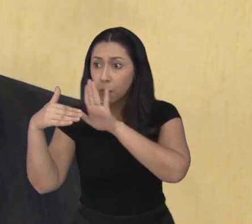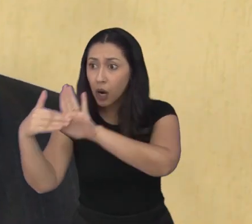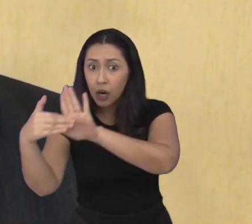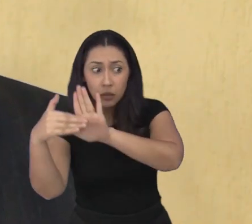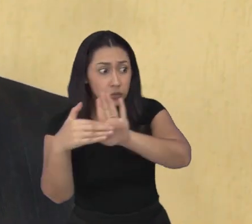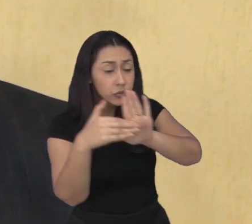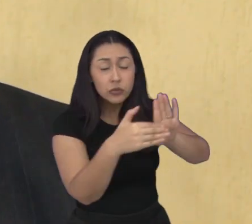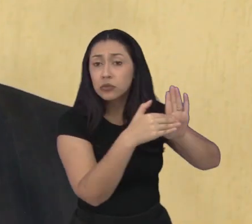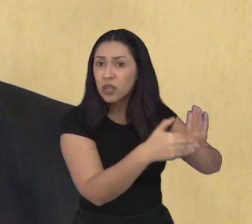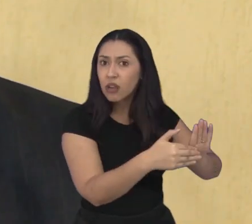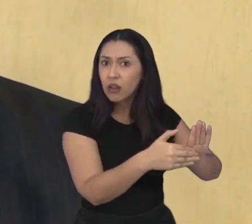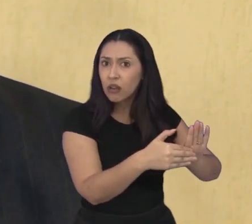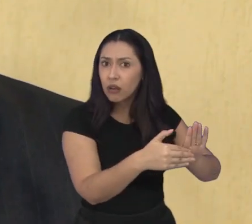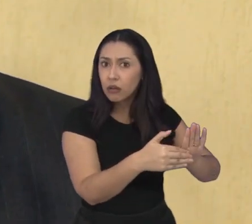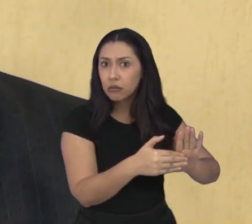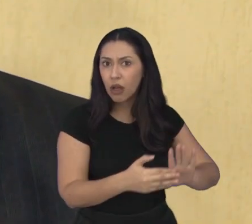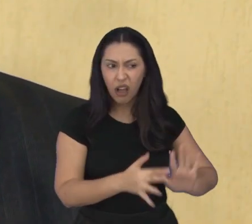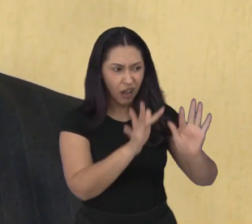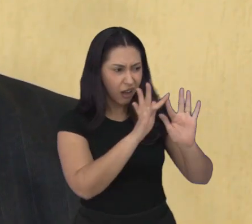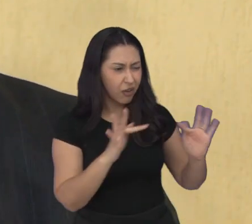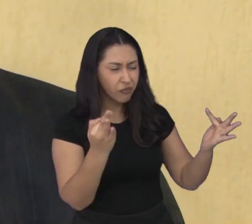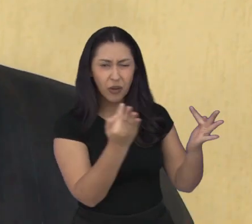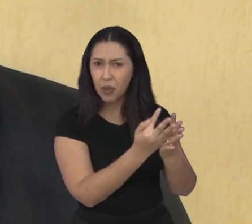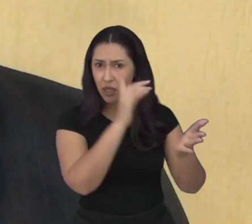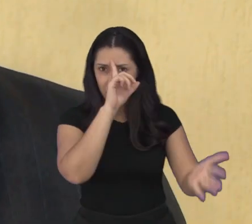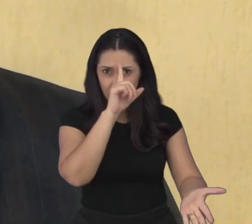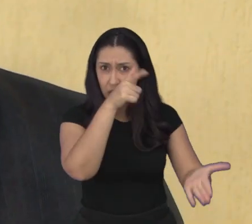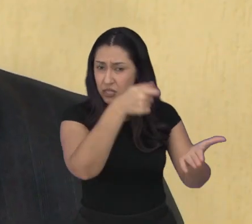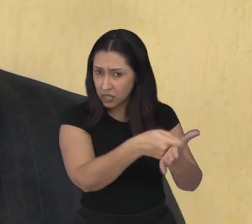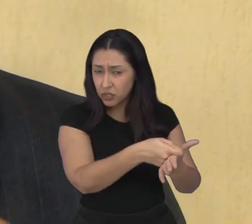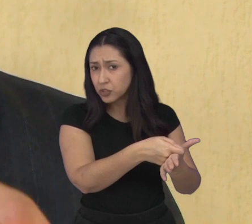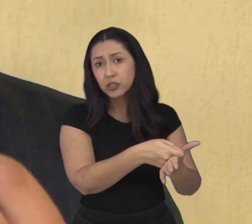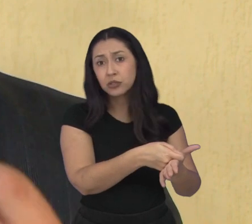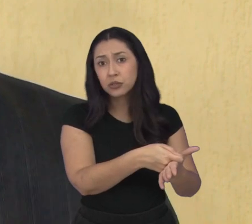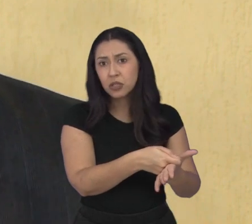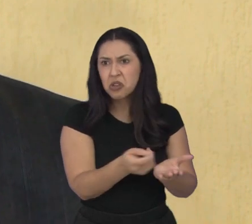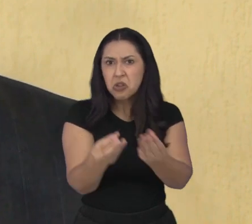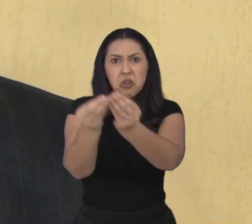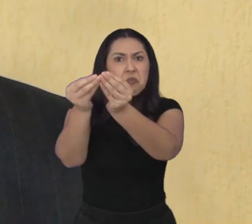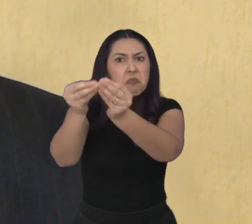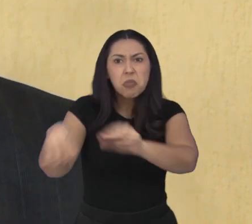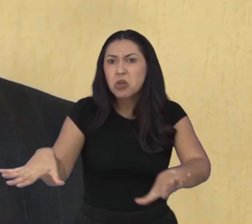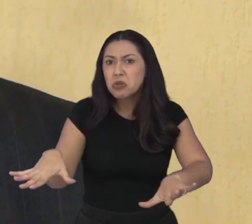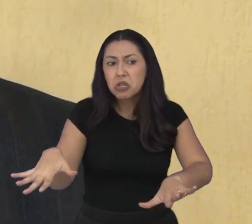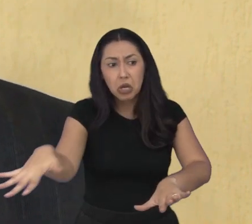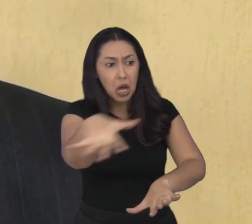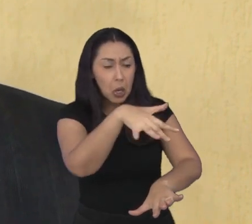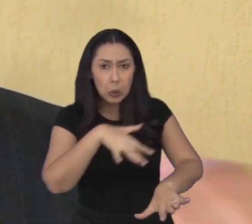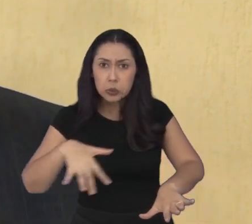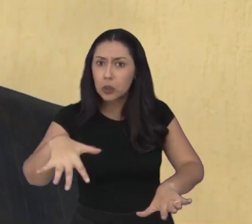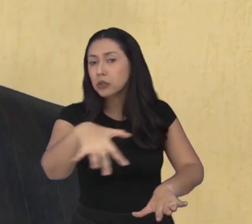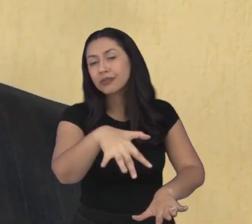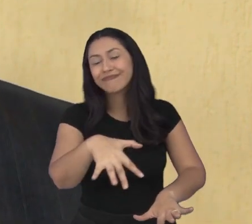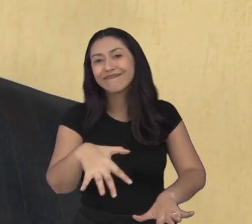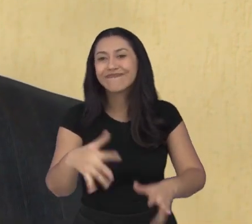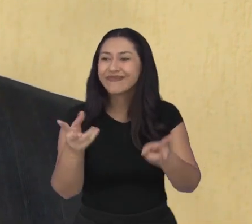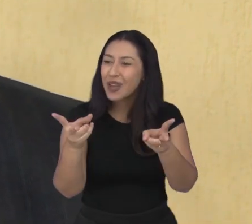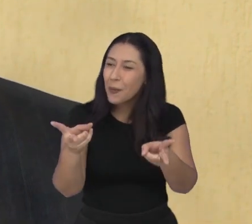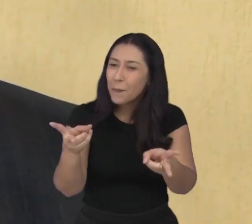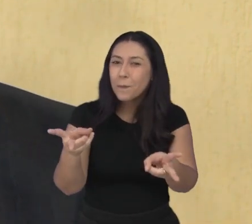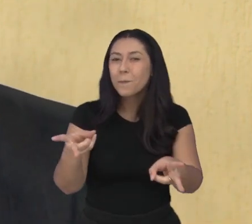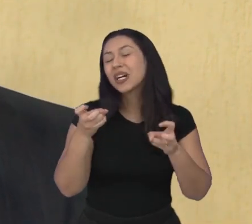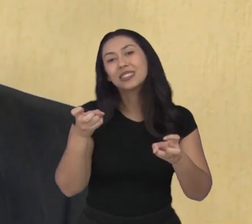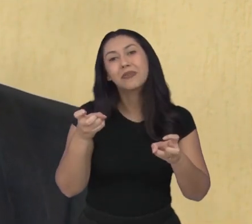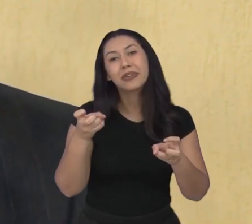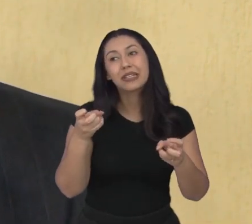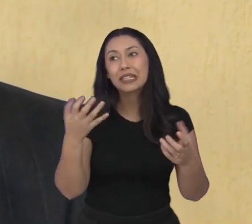dezenas de pessoas que estão numa fila, a decisão familiar ela vai deteriorar um direito coletivo. Então